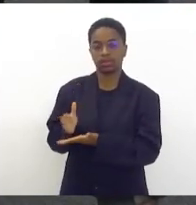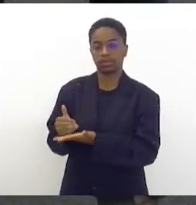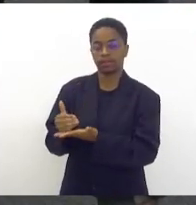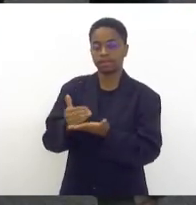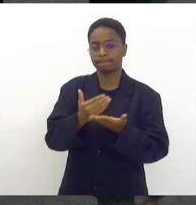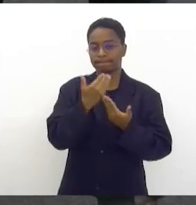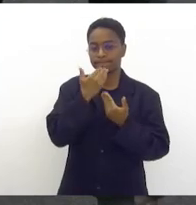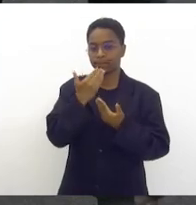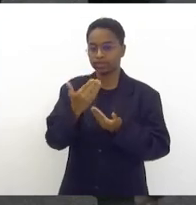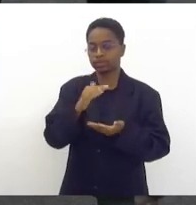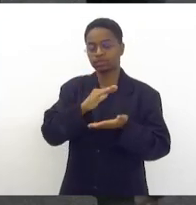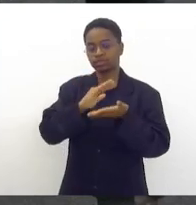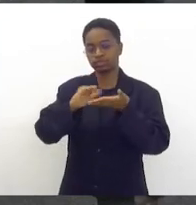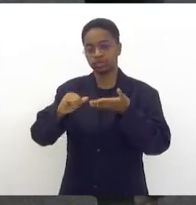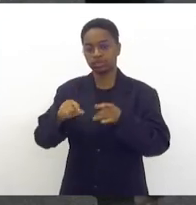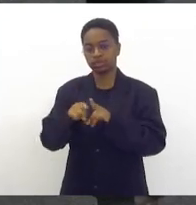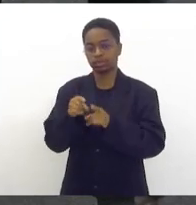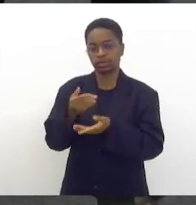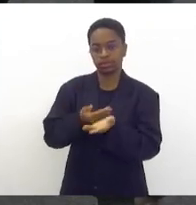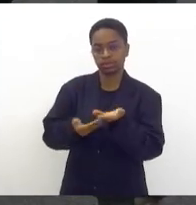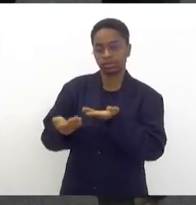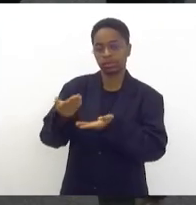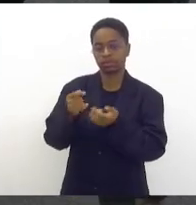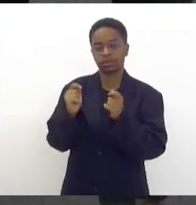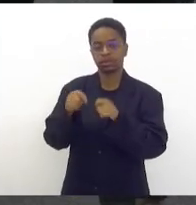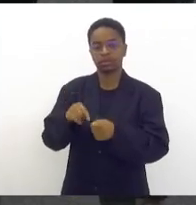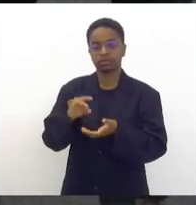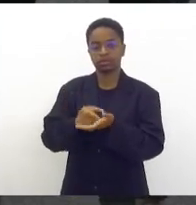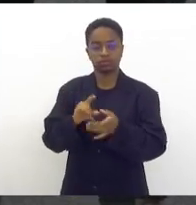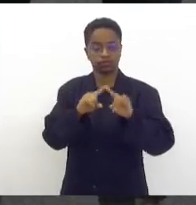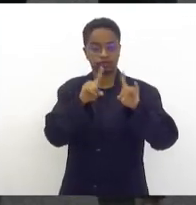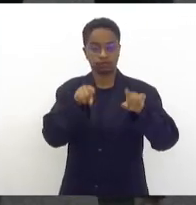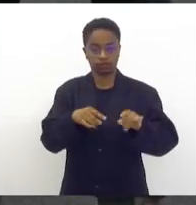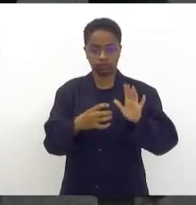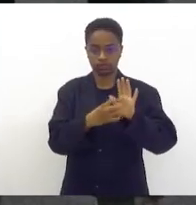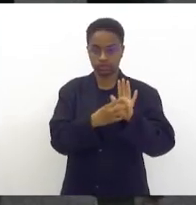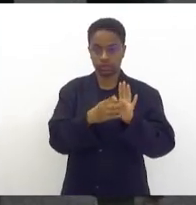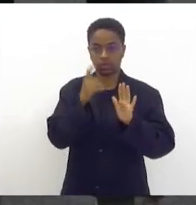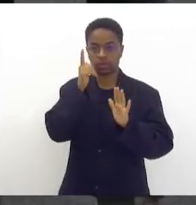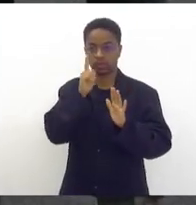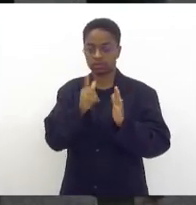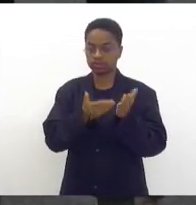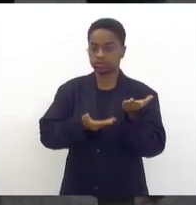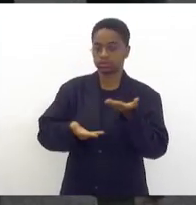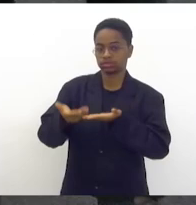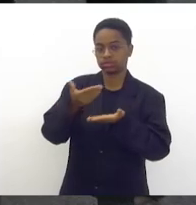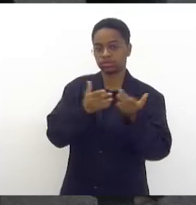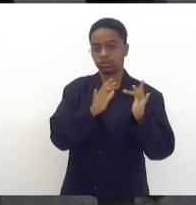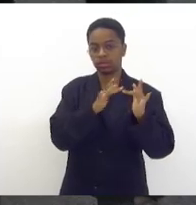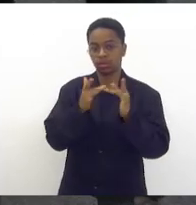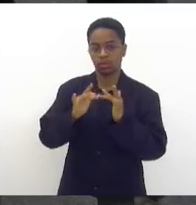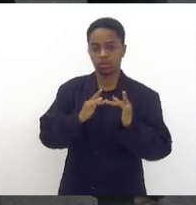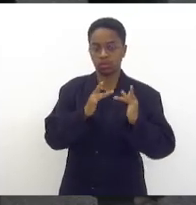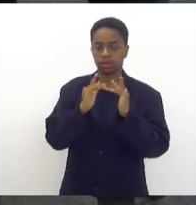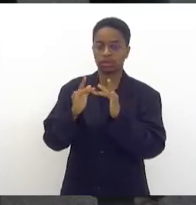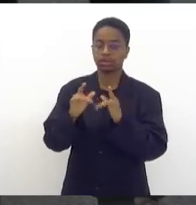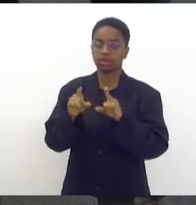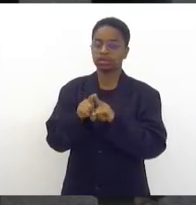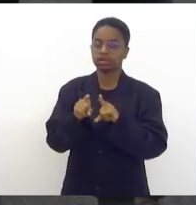de remoção e de permuta para que os próprios funcionários possam se articular entre si